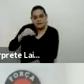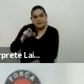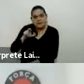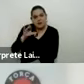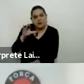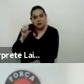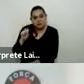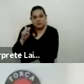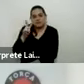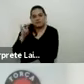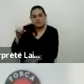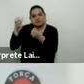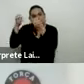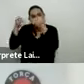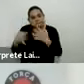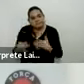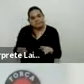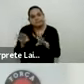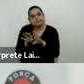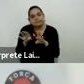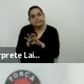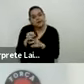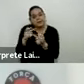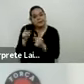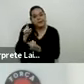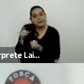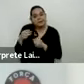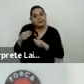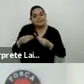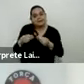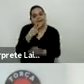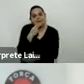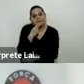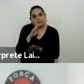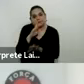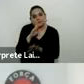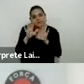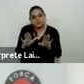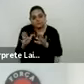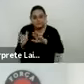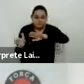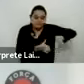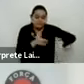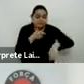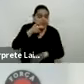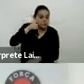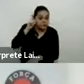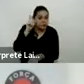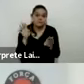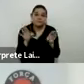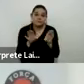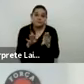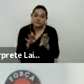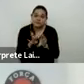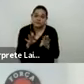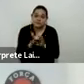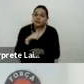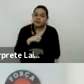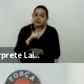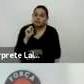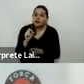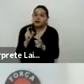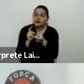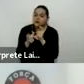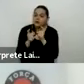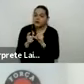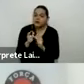infeliz do ministro da Economia. Ontem também aconteceu uma reunião entre o presidente, o seu ministro da Economia